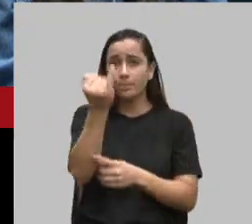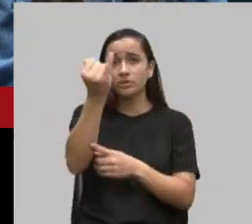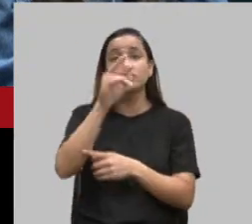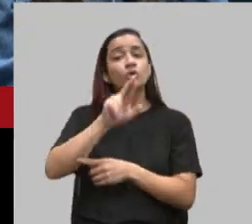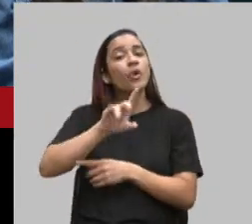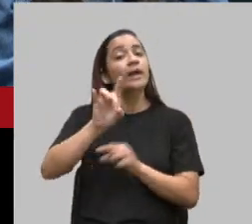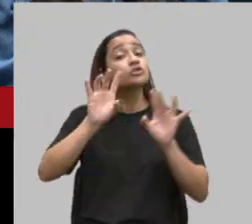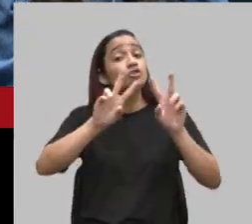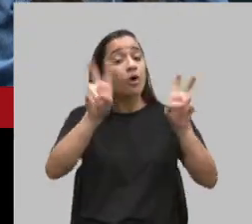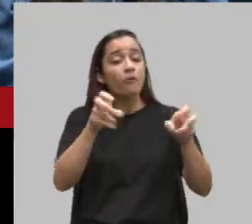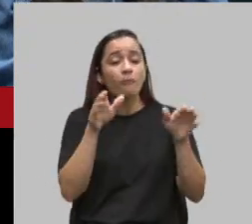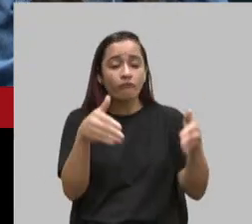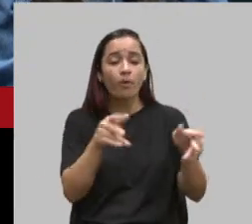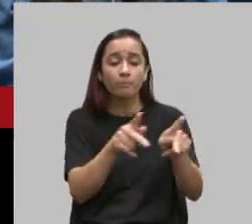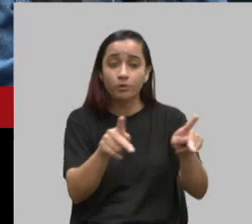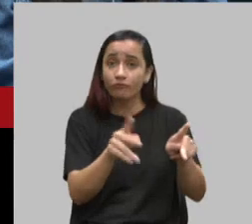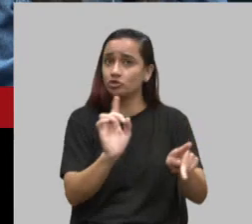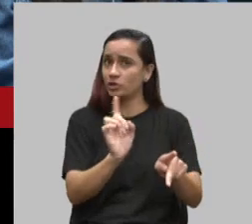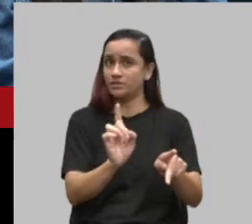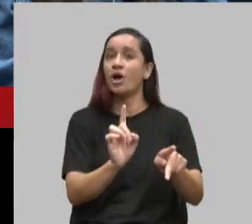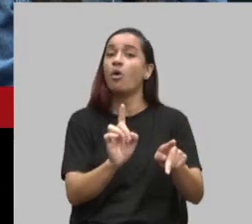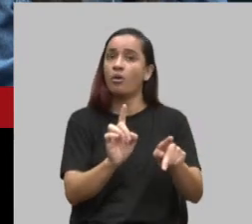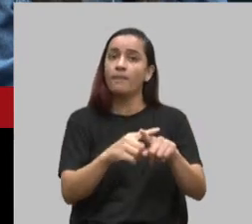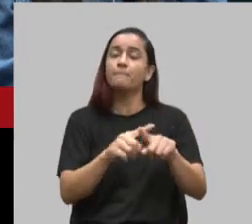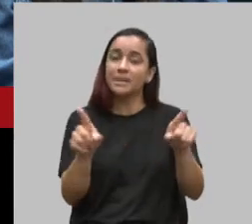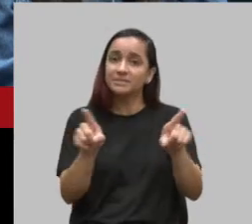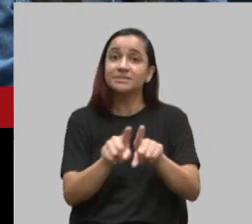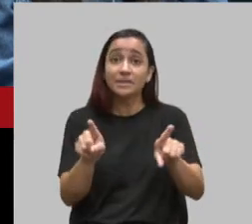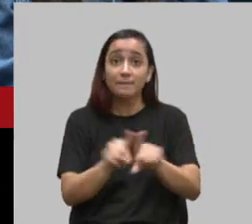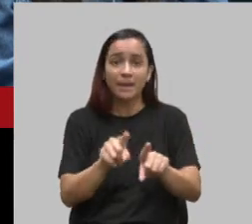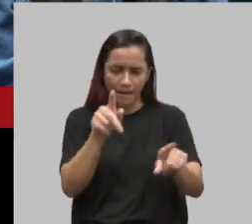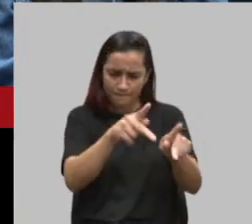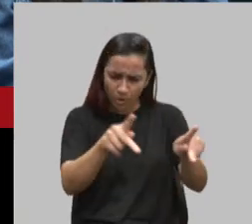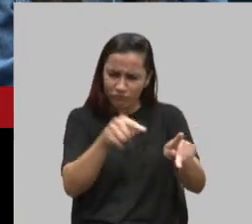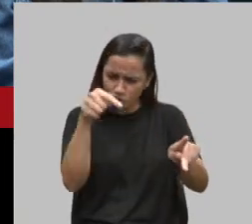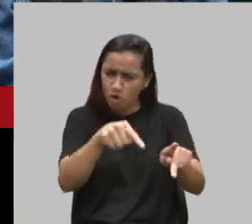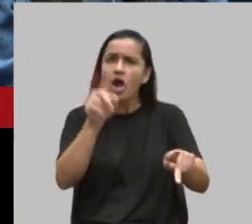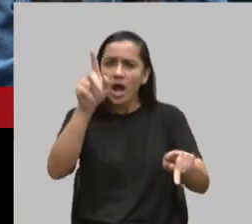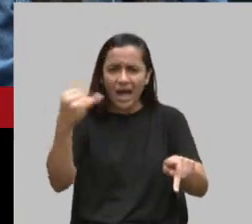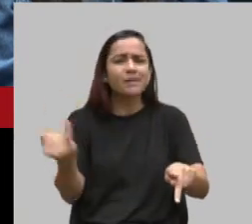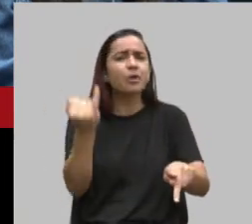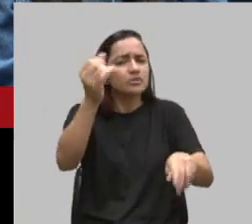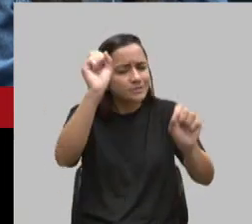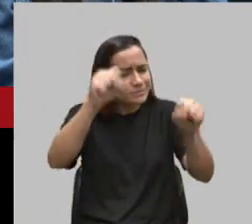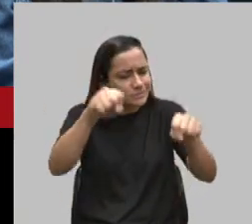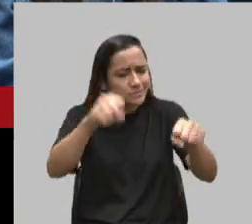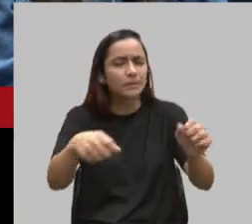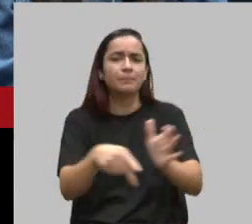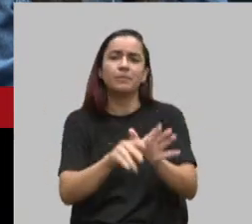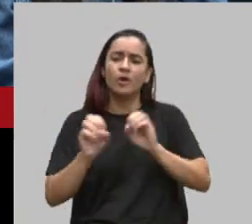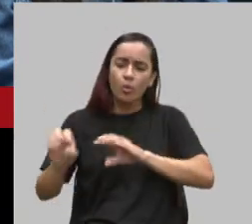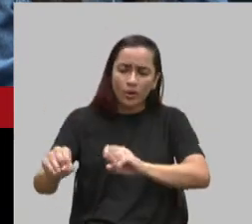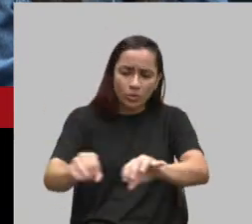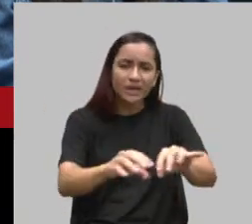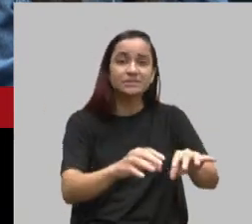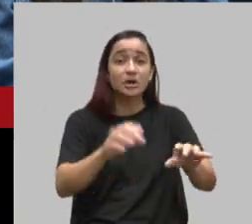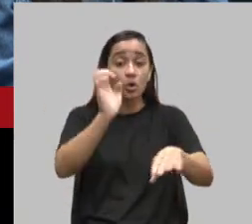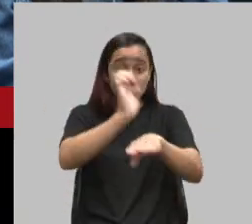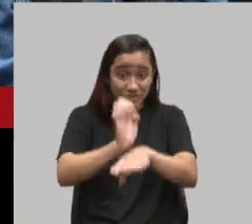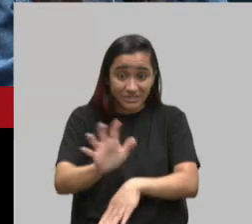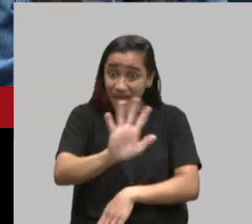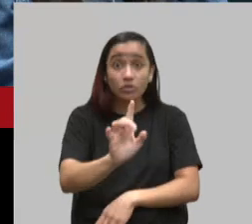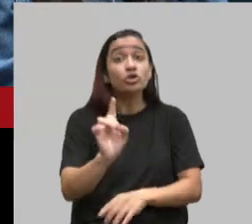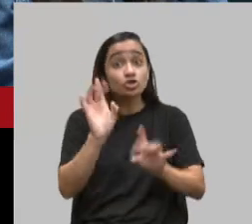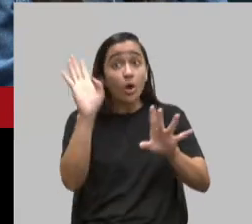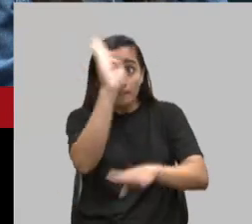professores como foi dito aqui anteriormente os professores são extremamente importantes para o ensino não só do estado mas da Nação